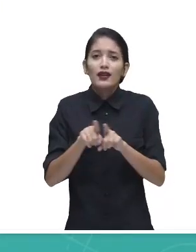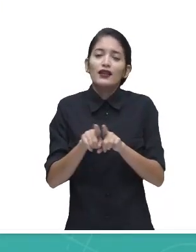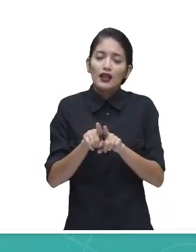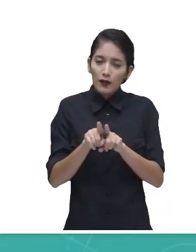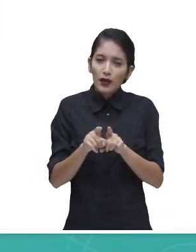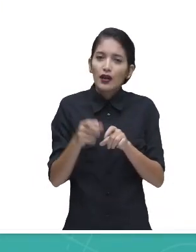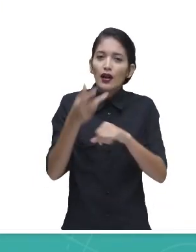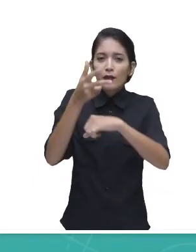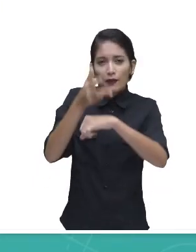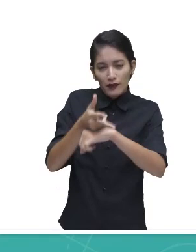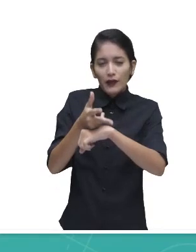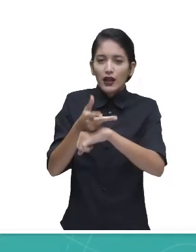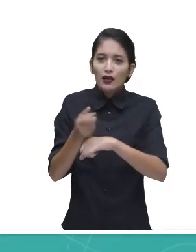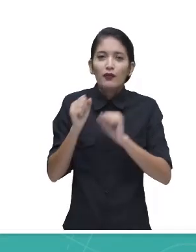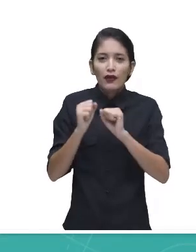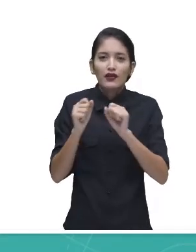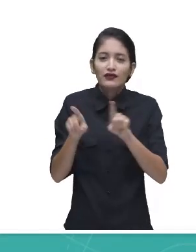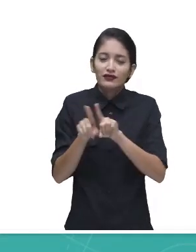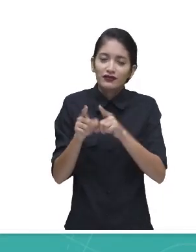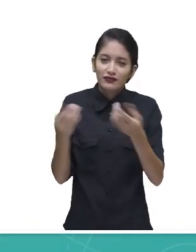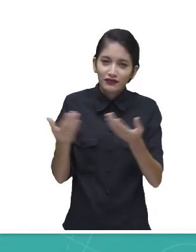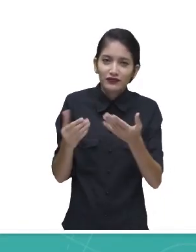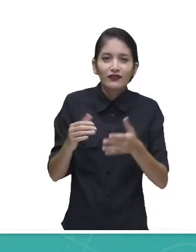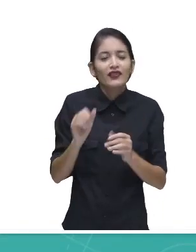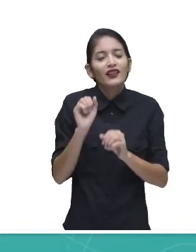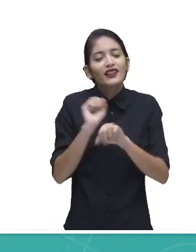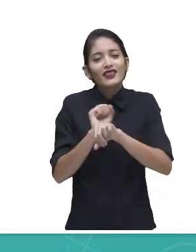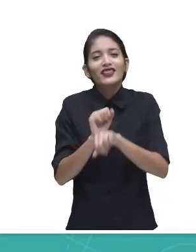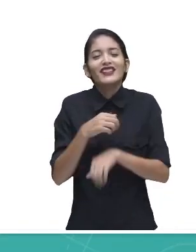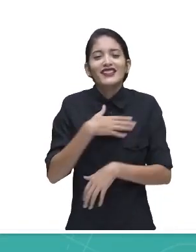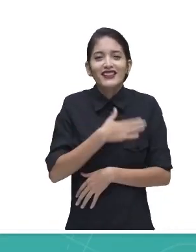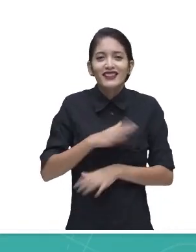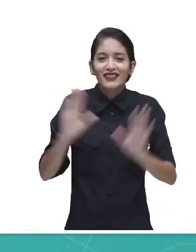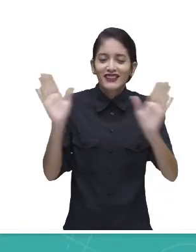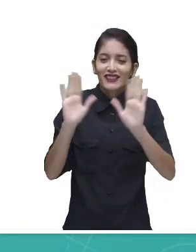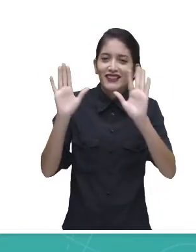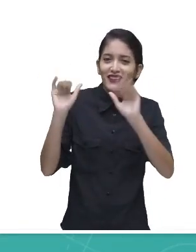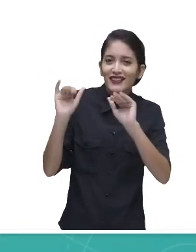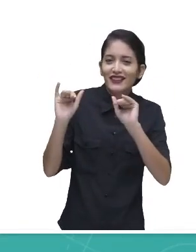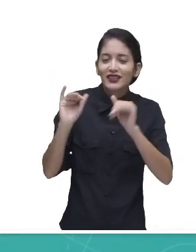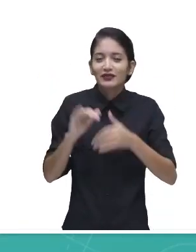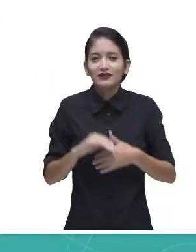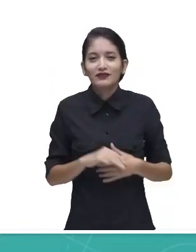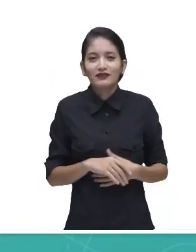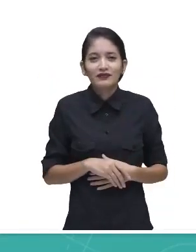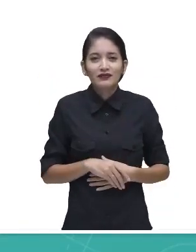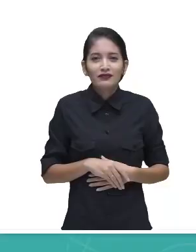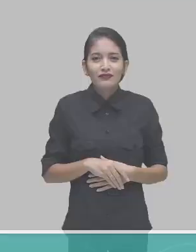posso fazer isso, tá bom? Espero que vocês tenham gostado, tchau, tchau e até mais!